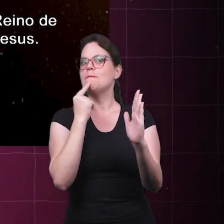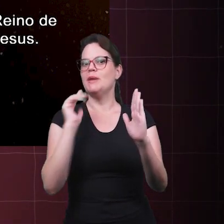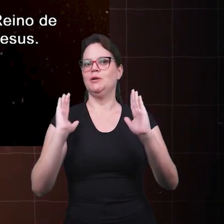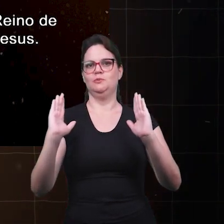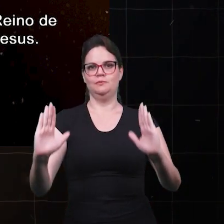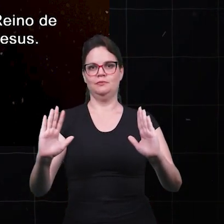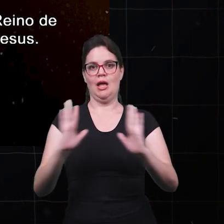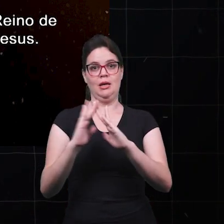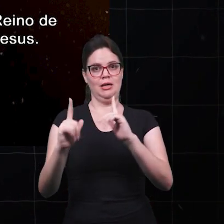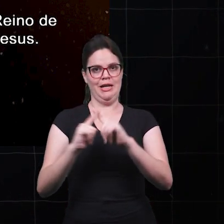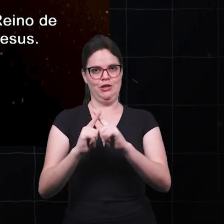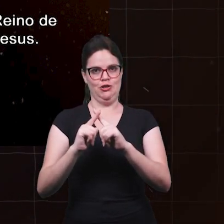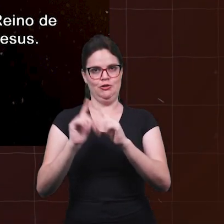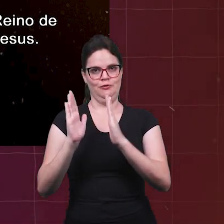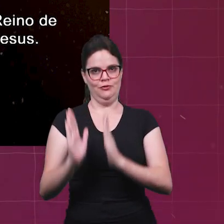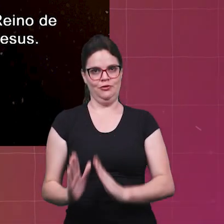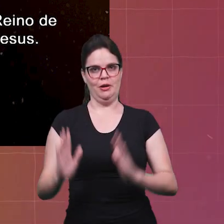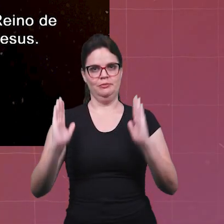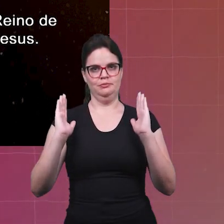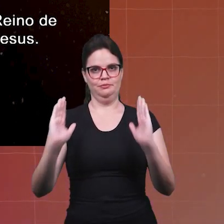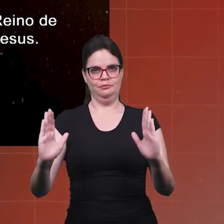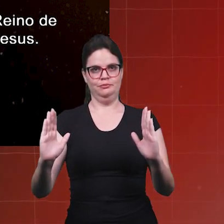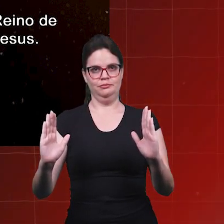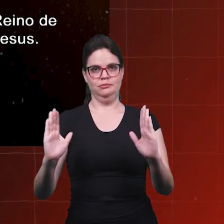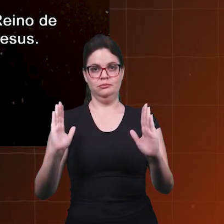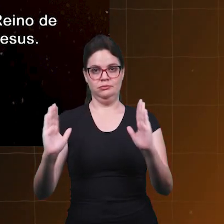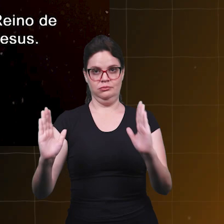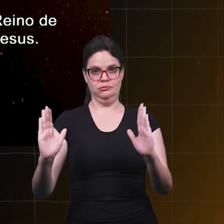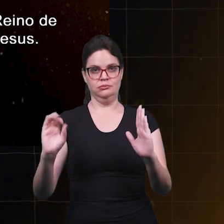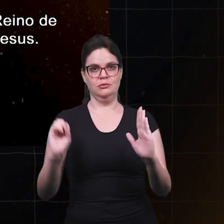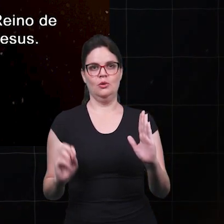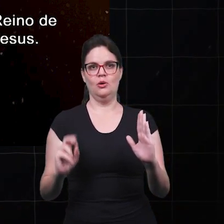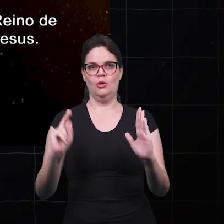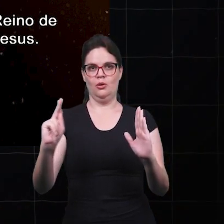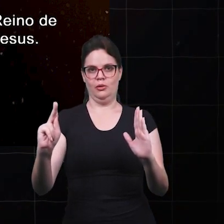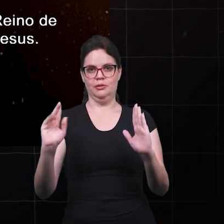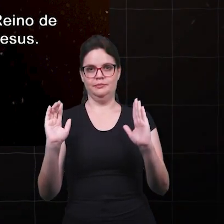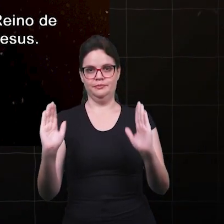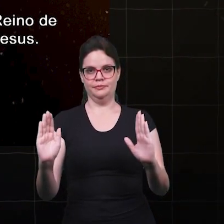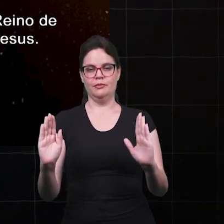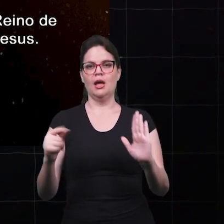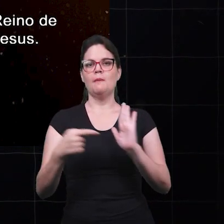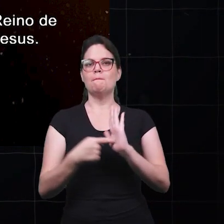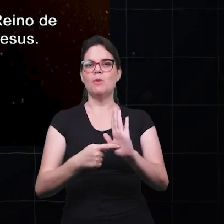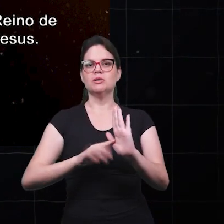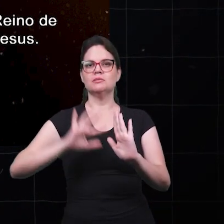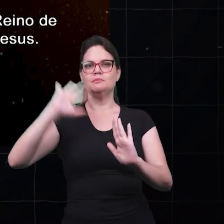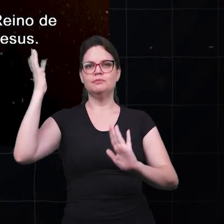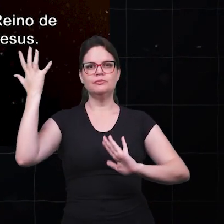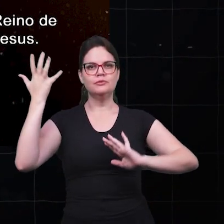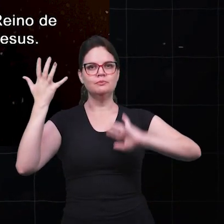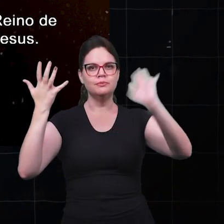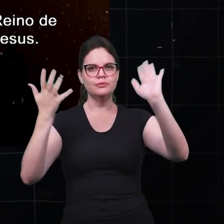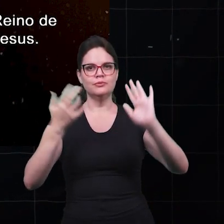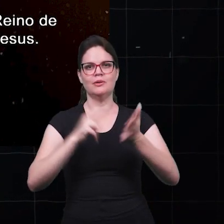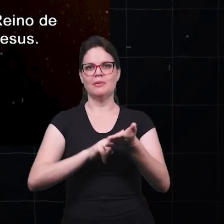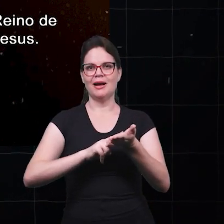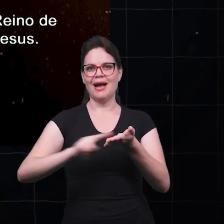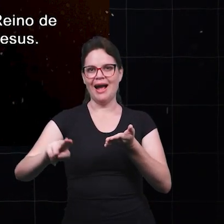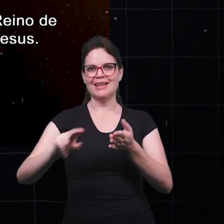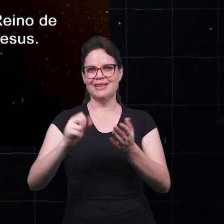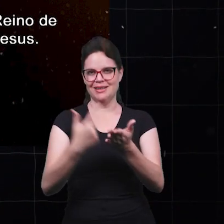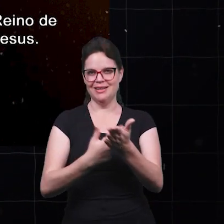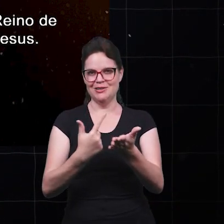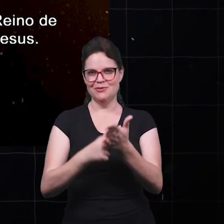desse período histórico e profético, nós temos ali os avisos de Deus, as 7 cartas do Apocalipse, que nós temos